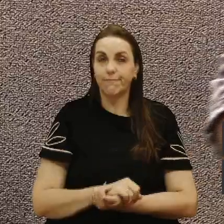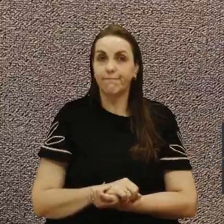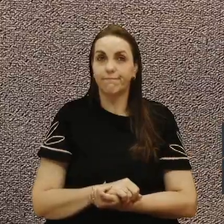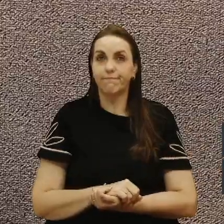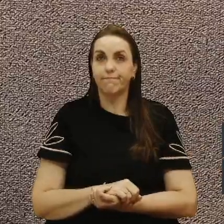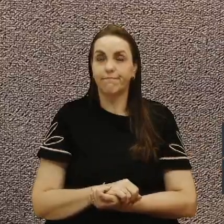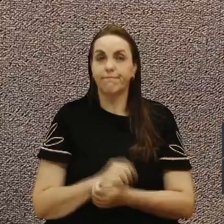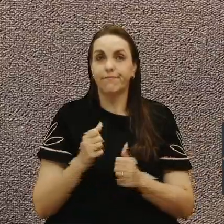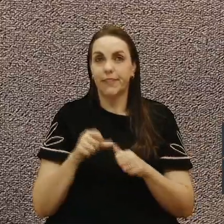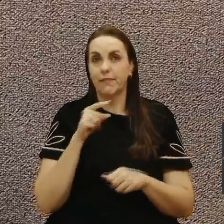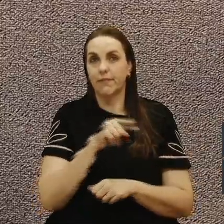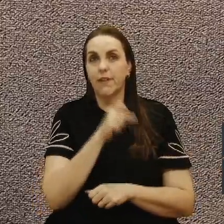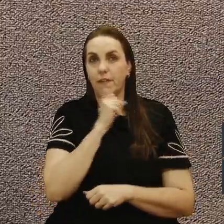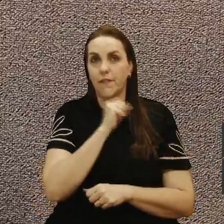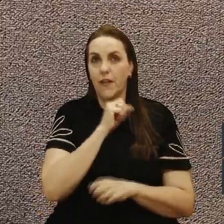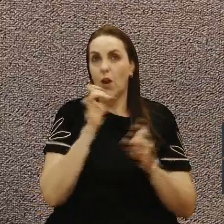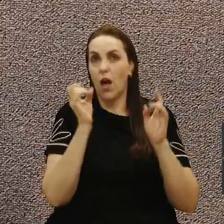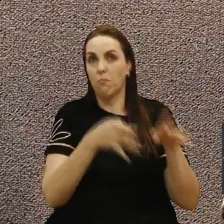velhinhos abandonados.